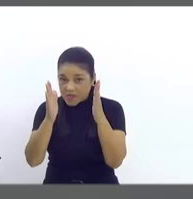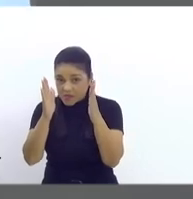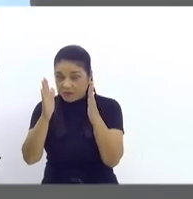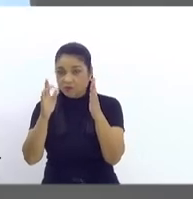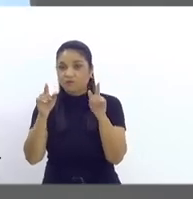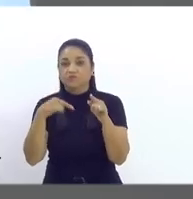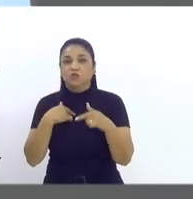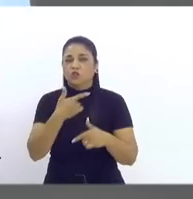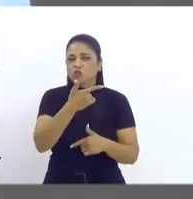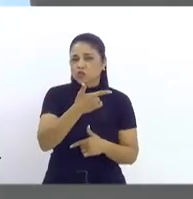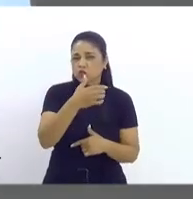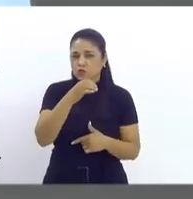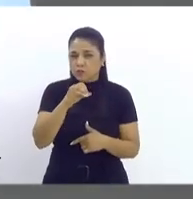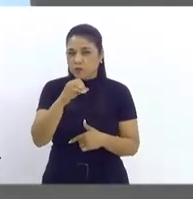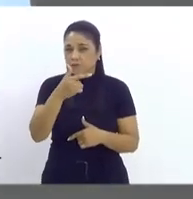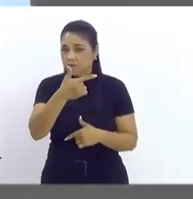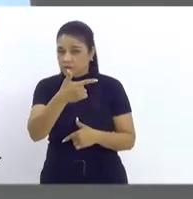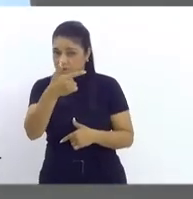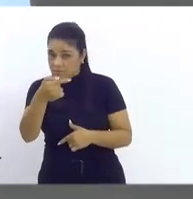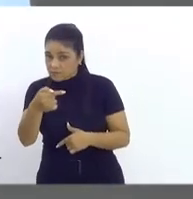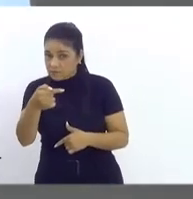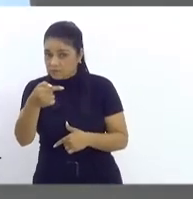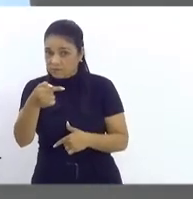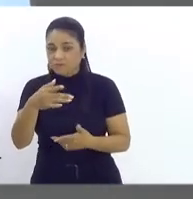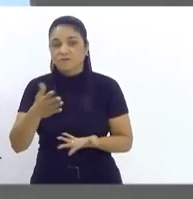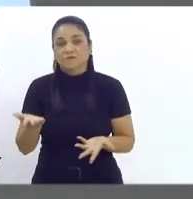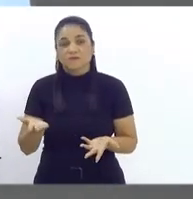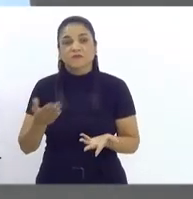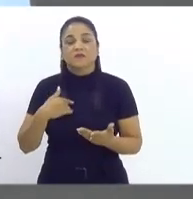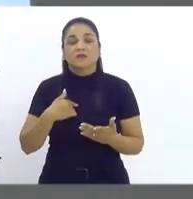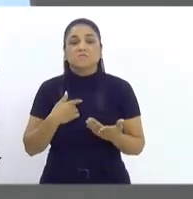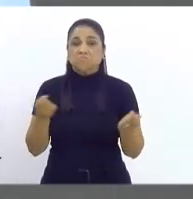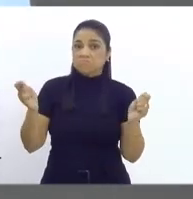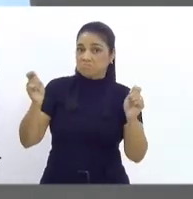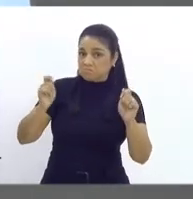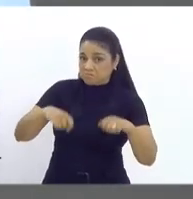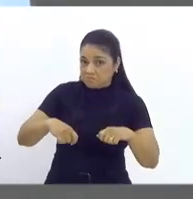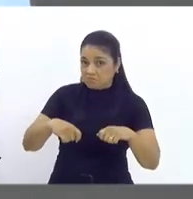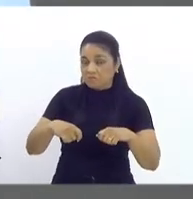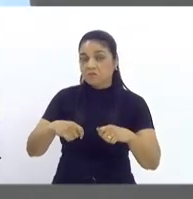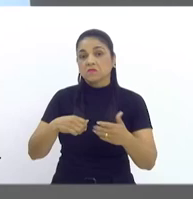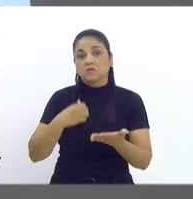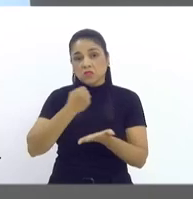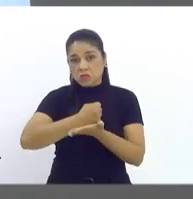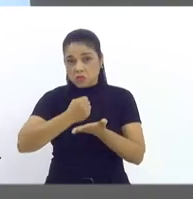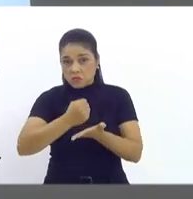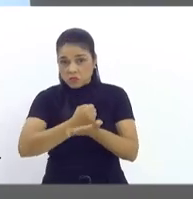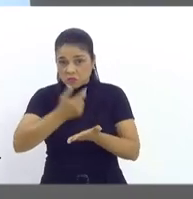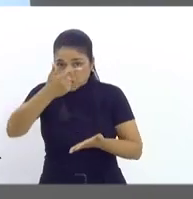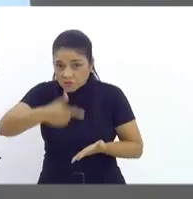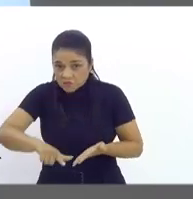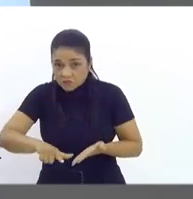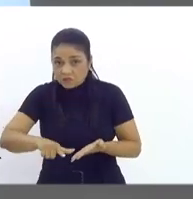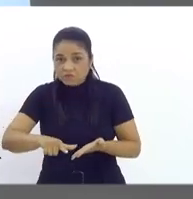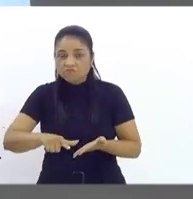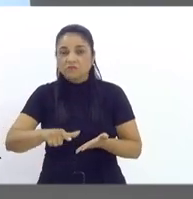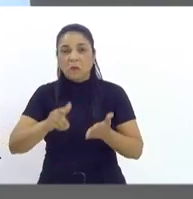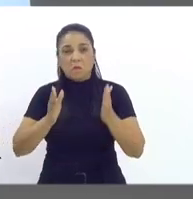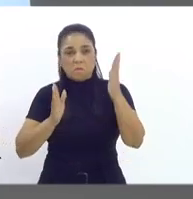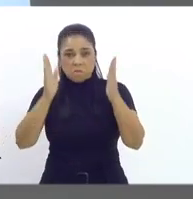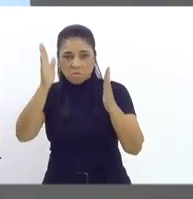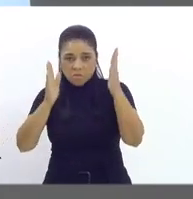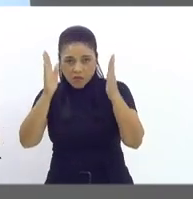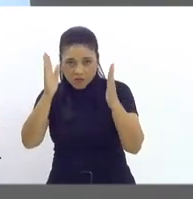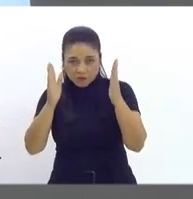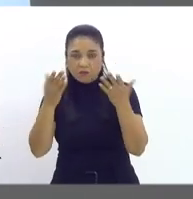até 2027, com a possibilidade de renovação por igual período de